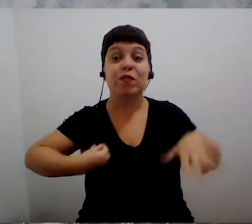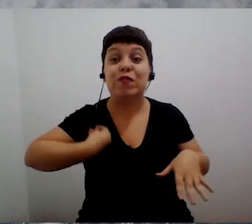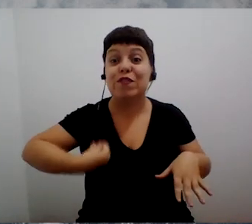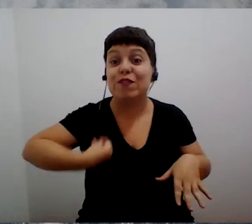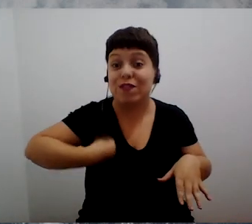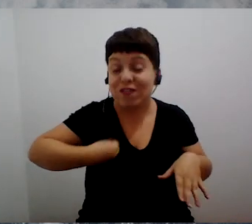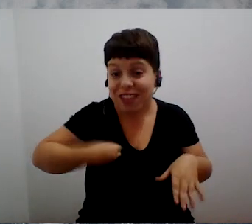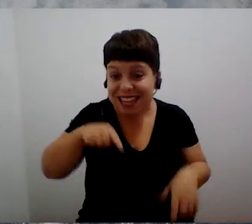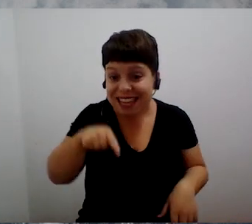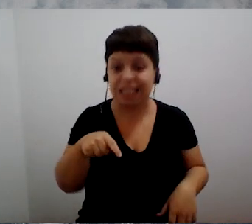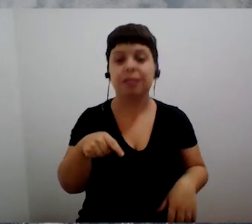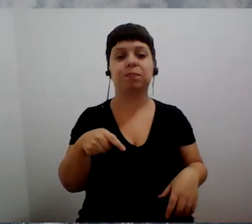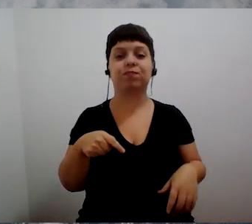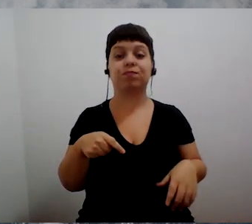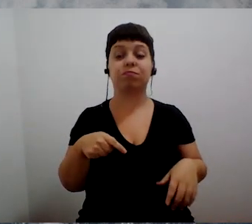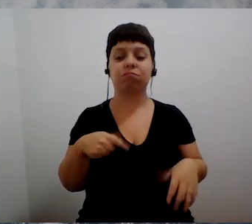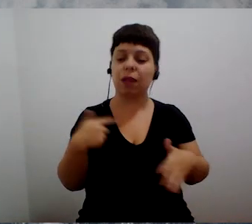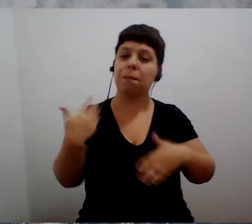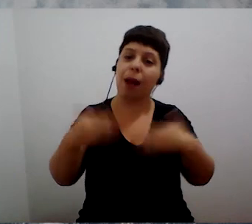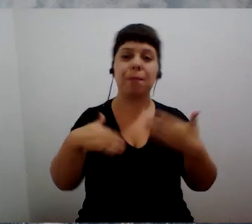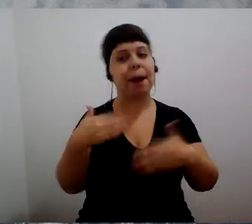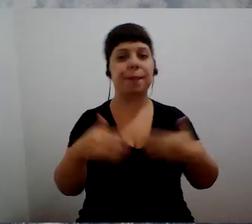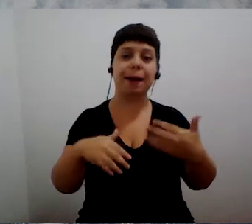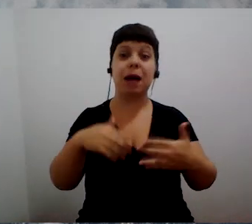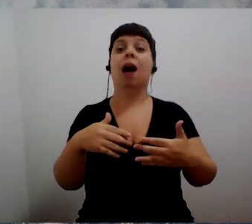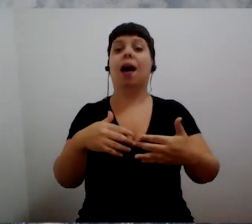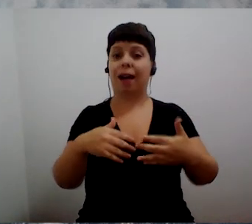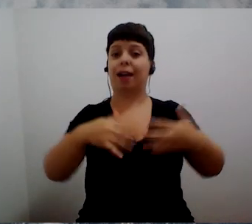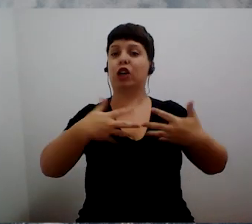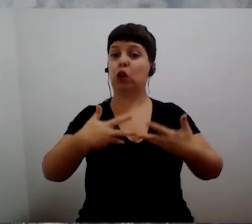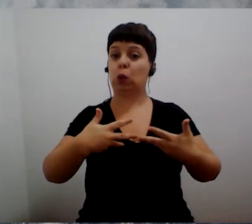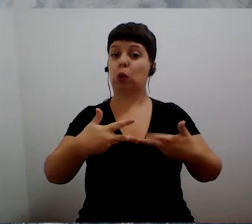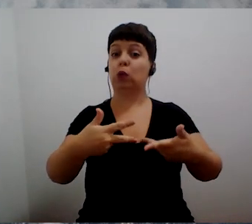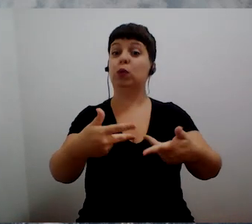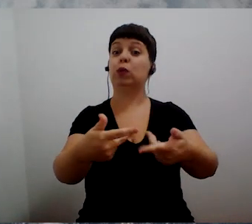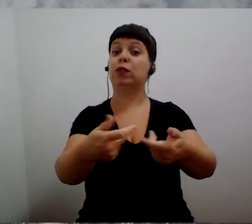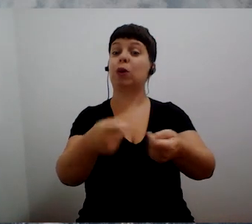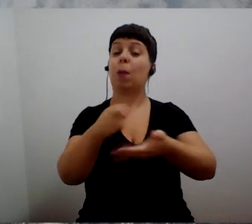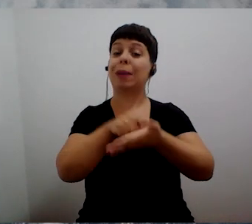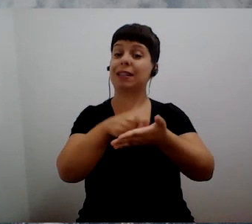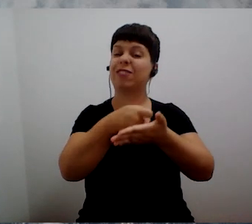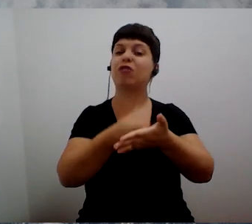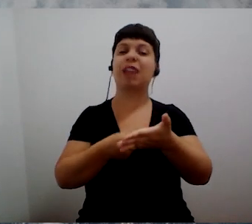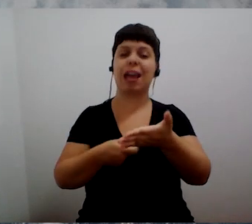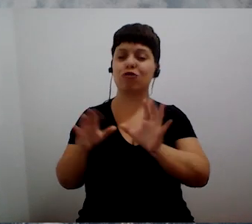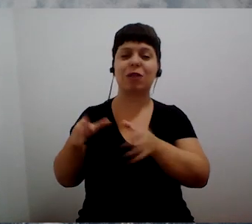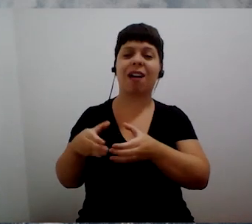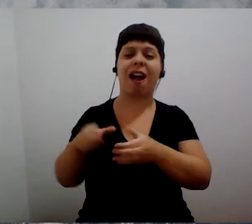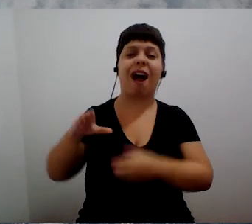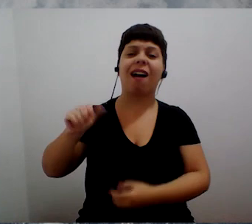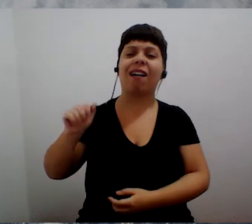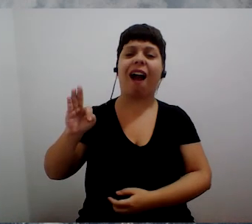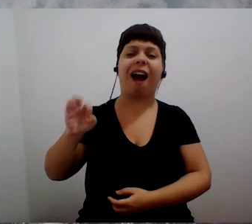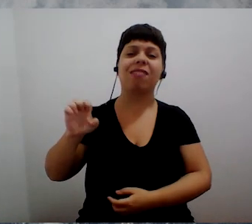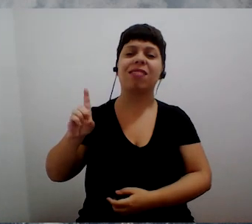oceanografia, das partes de seres marinhos e tudo mais. Durante esse processo todo, eu fui convidada para fazer o